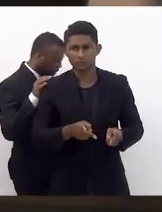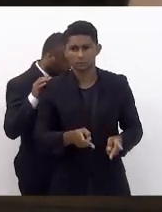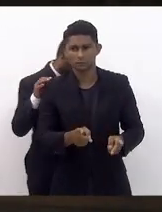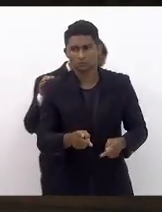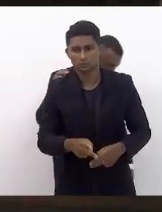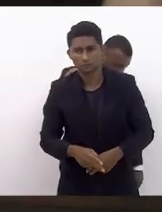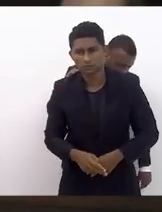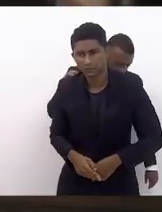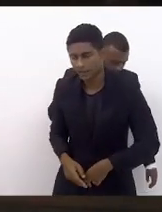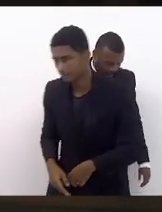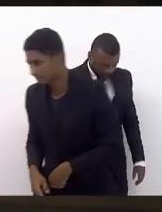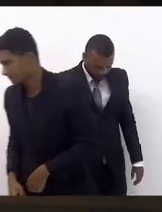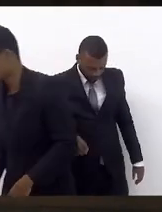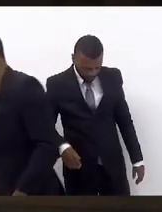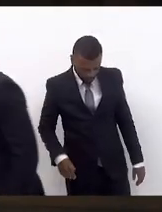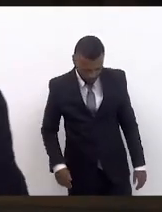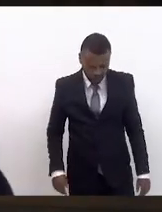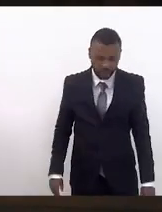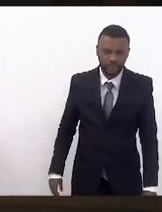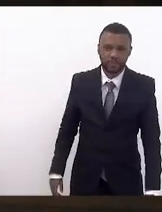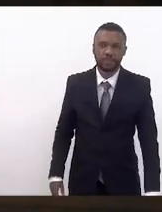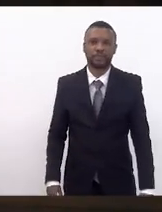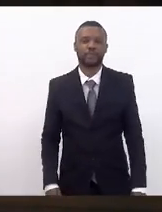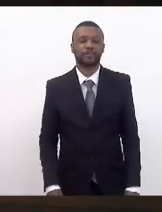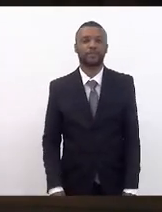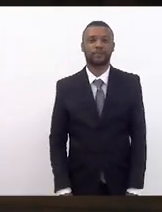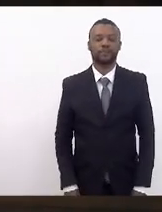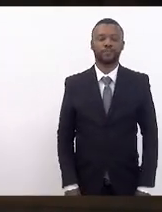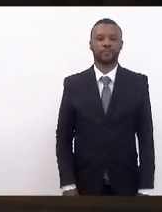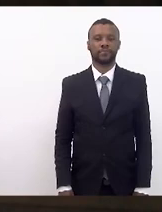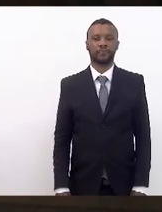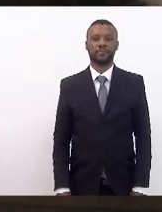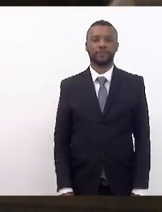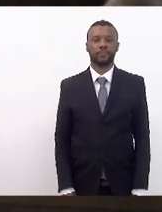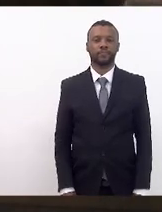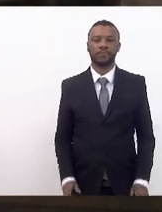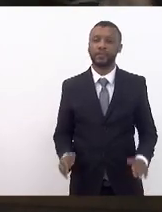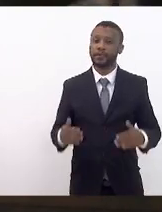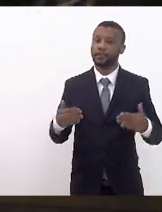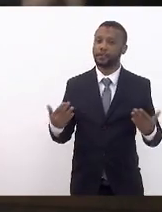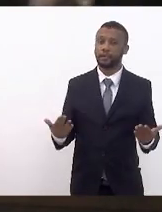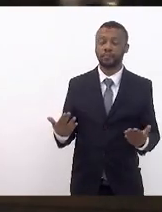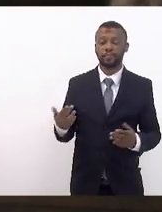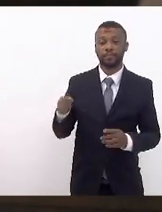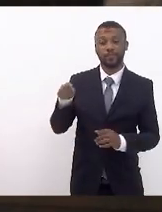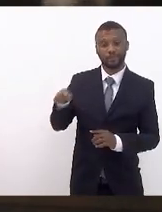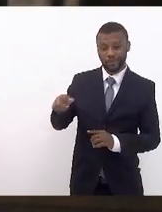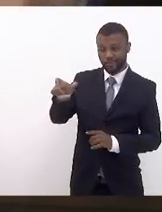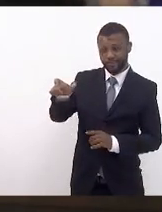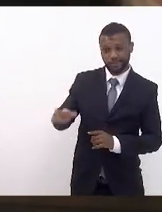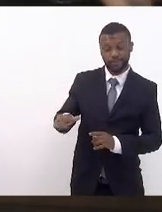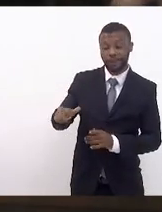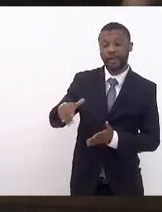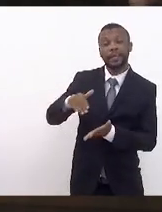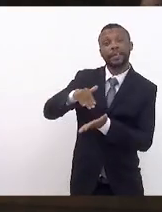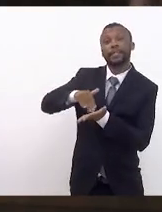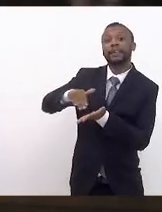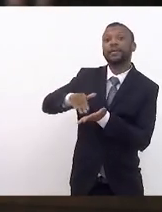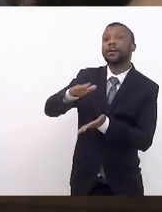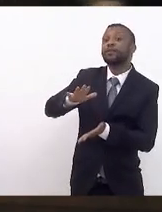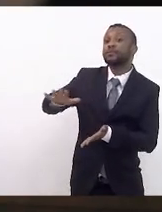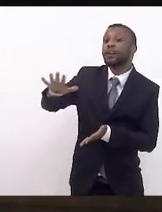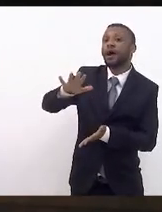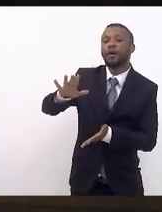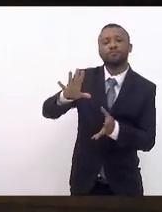Oi? Sociedade Cooperadora de Homens? Era esse o nome? Então, e ele foi secretário-geral, logo um gestor